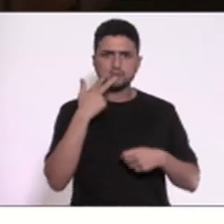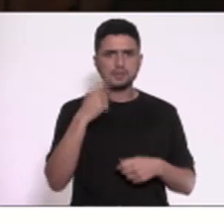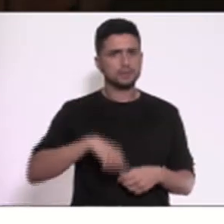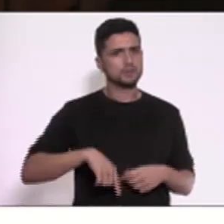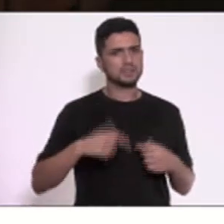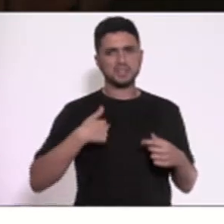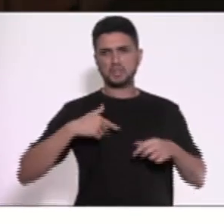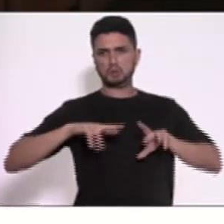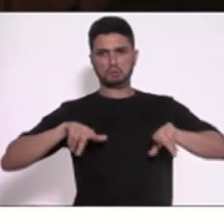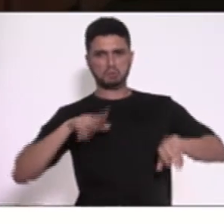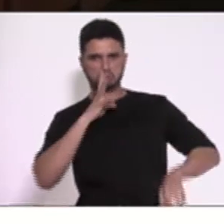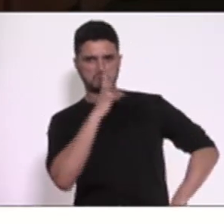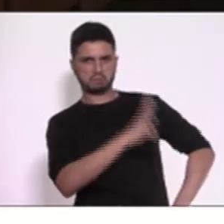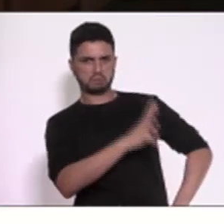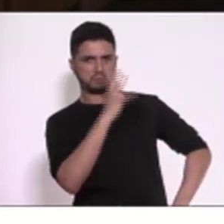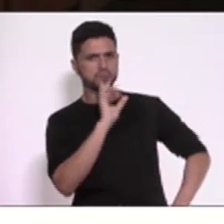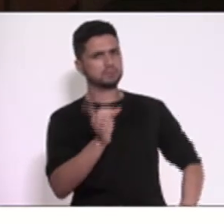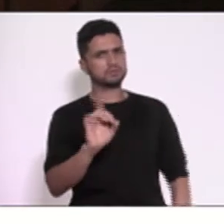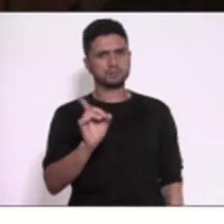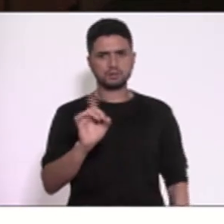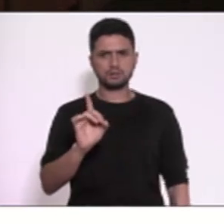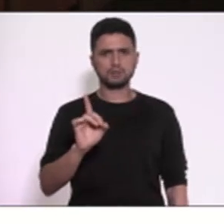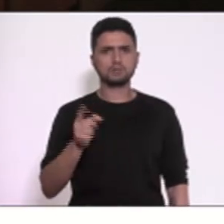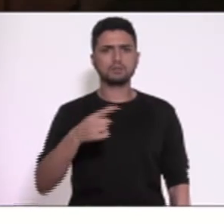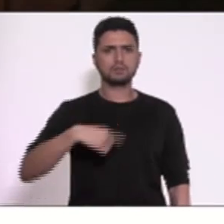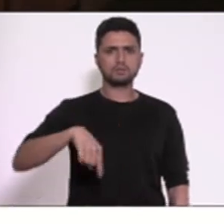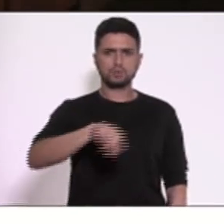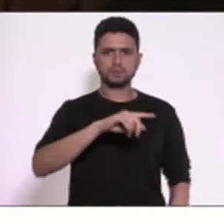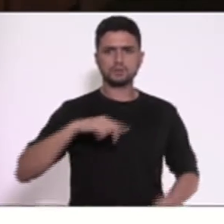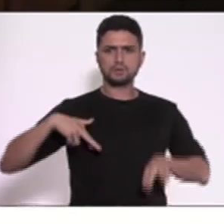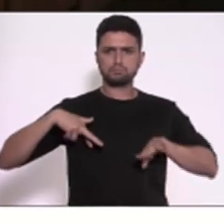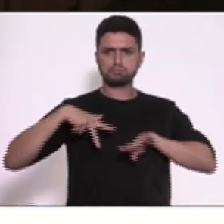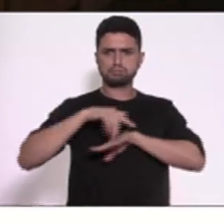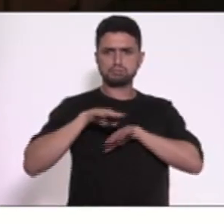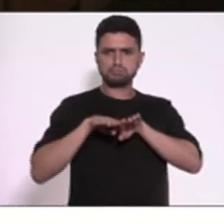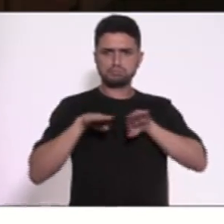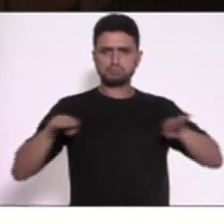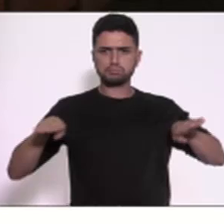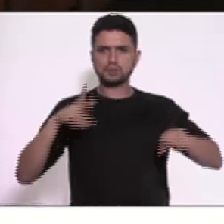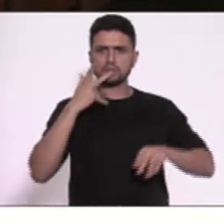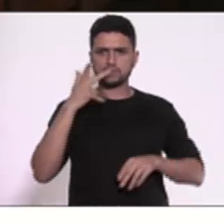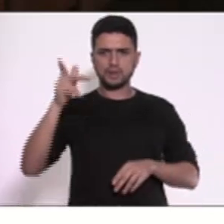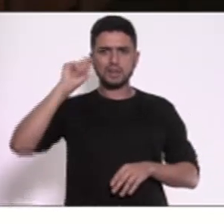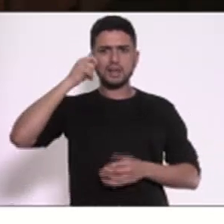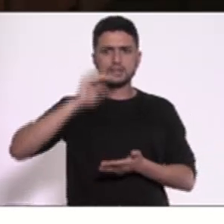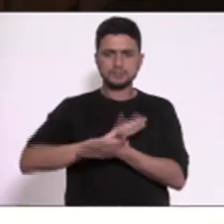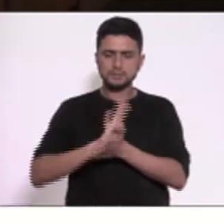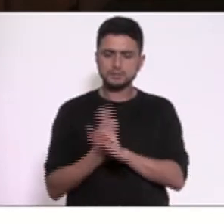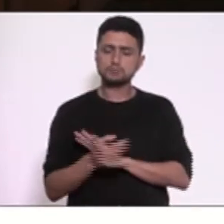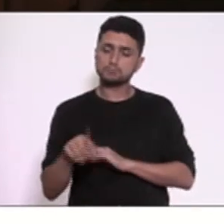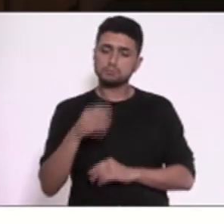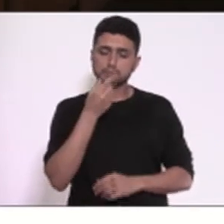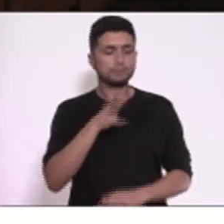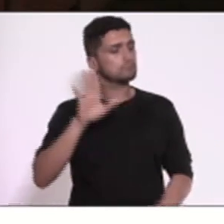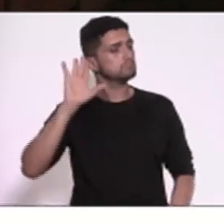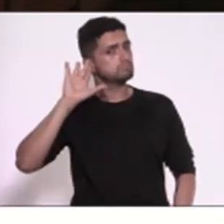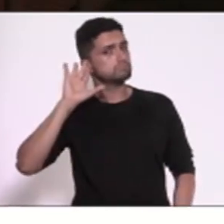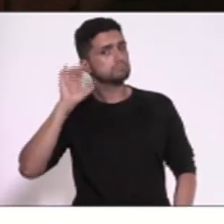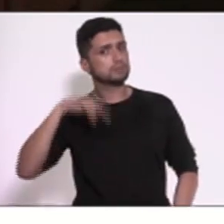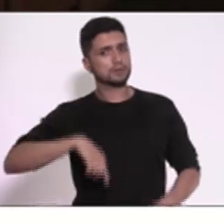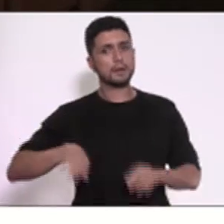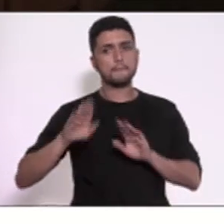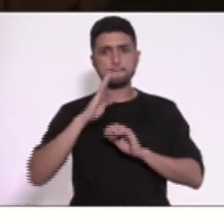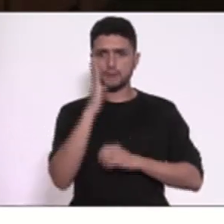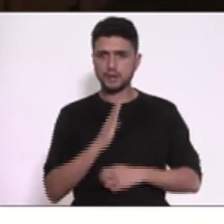maus olhos nenhum deputado que vem aqui usa o espaço da tribuna para debater sobre racismo. Acho que o Brasil, mesmo tendo leis e